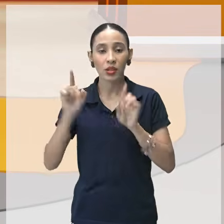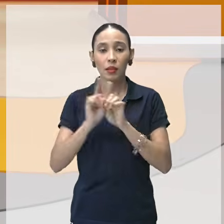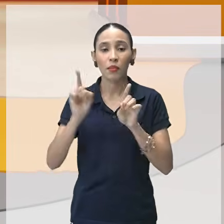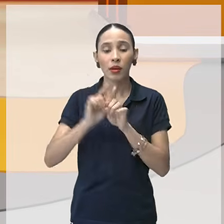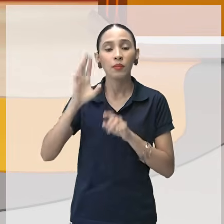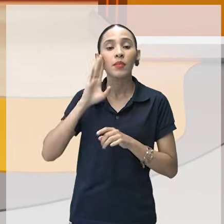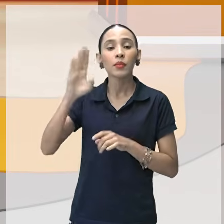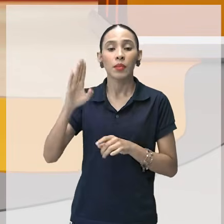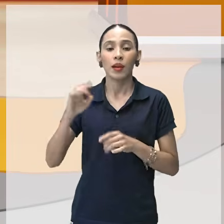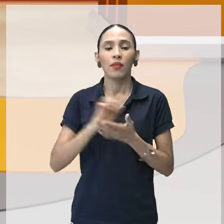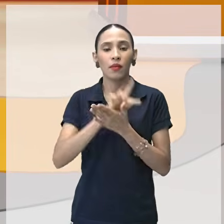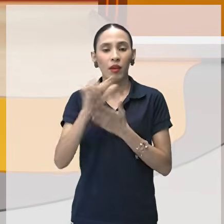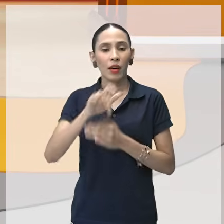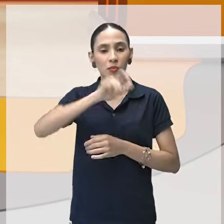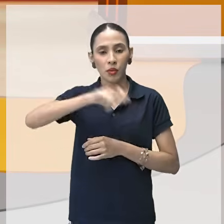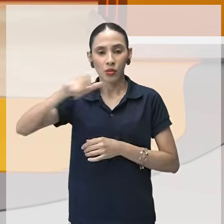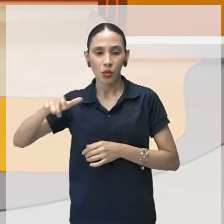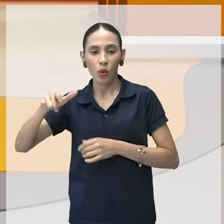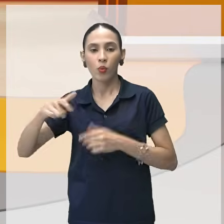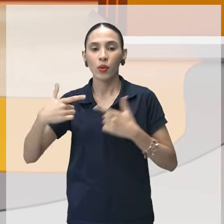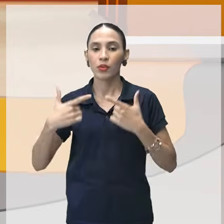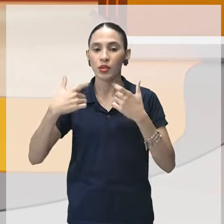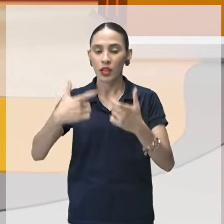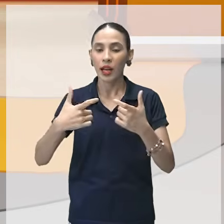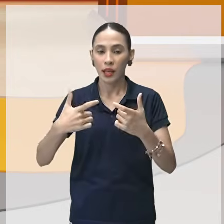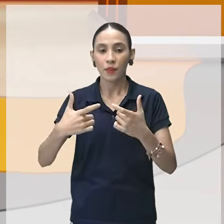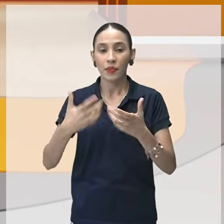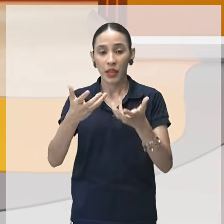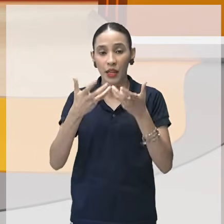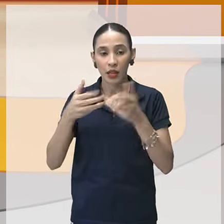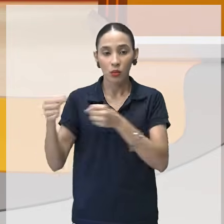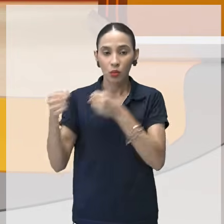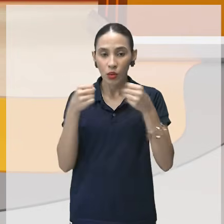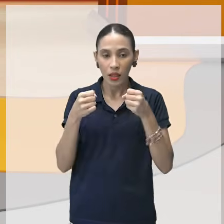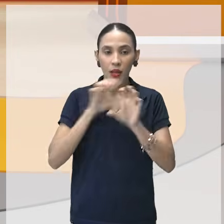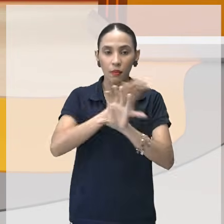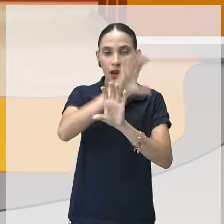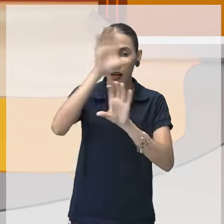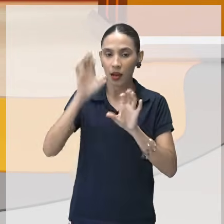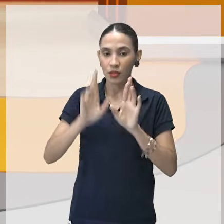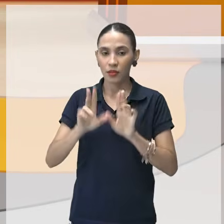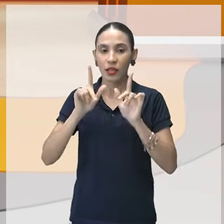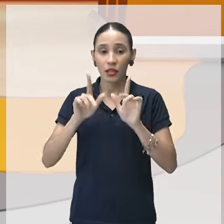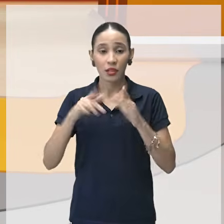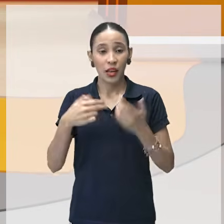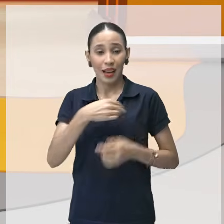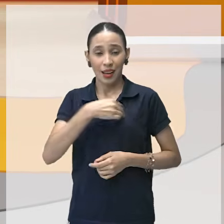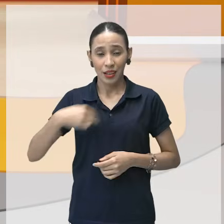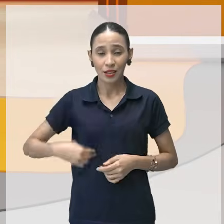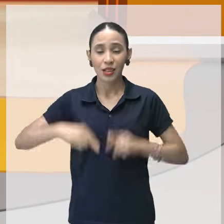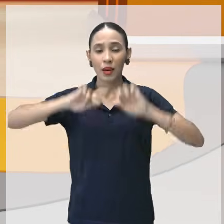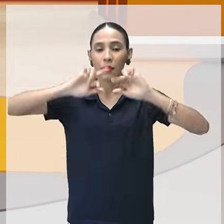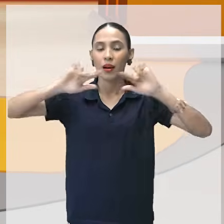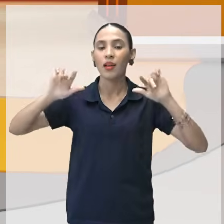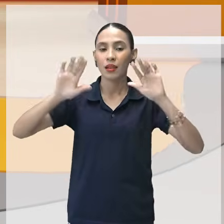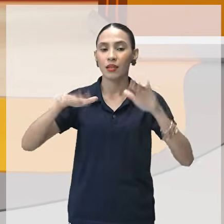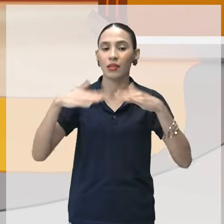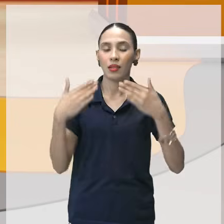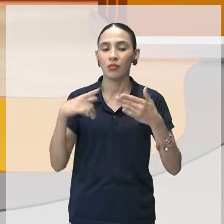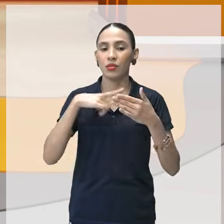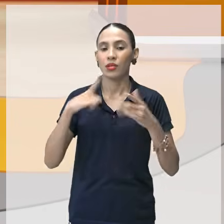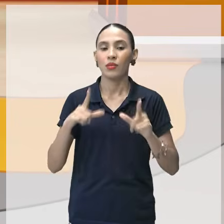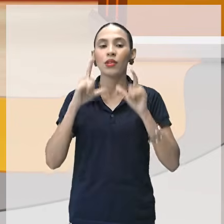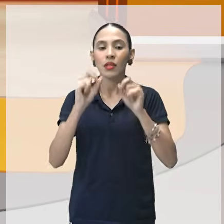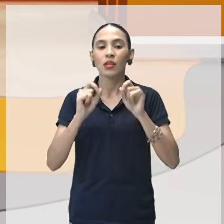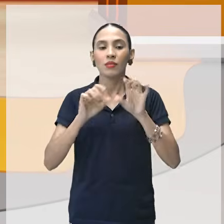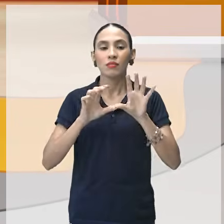guerra disputando o poder em diferentes regiões do país. Bem, a China é um território muito vasto, então havia